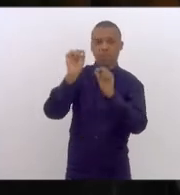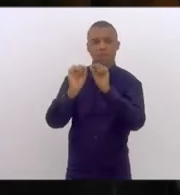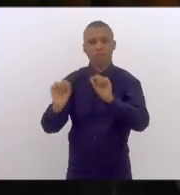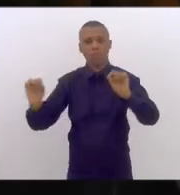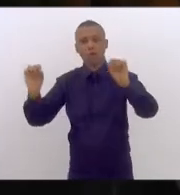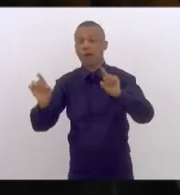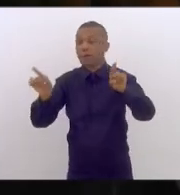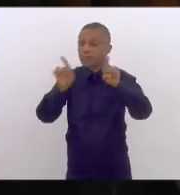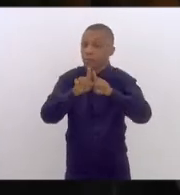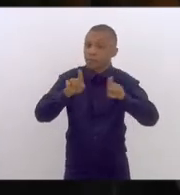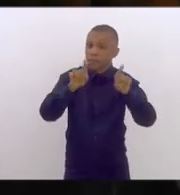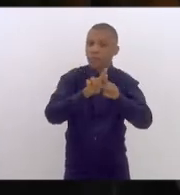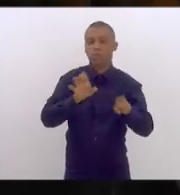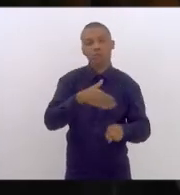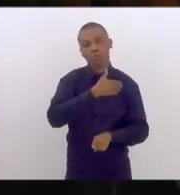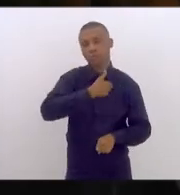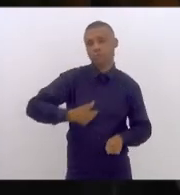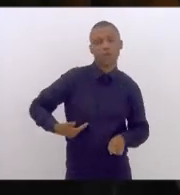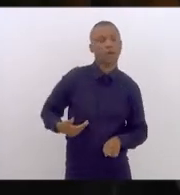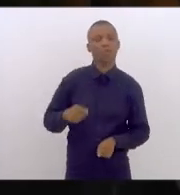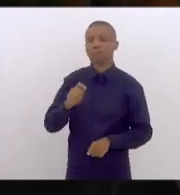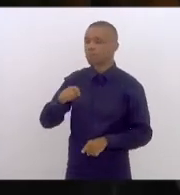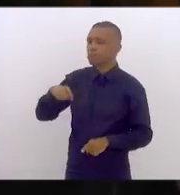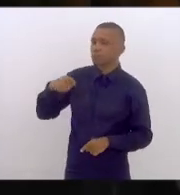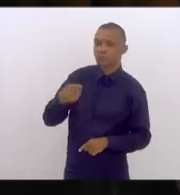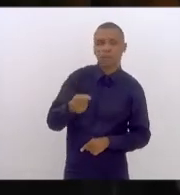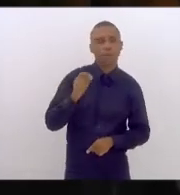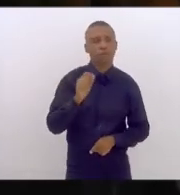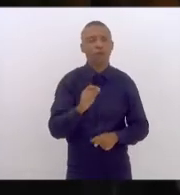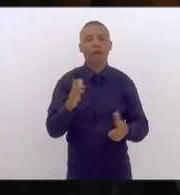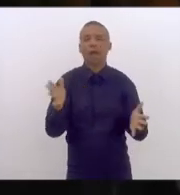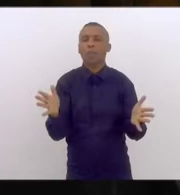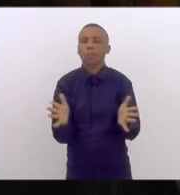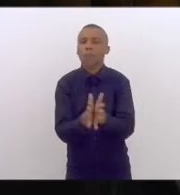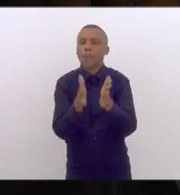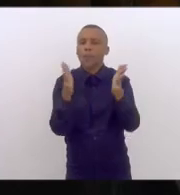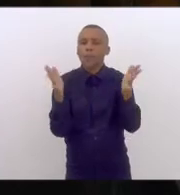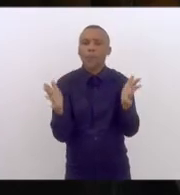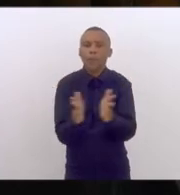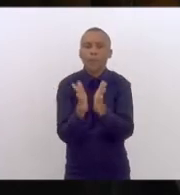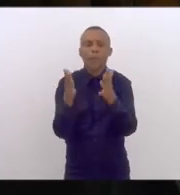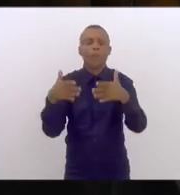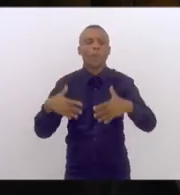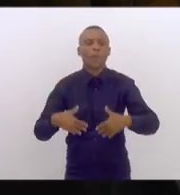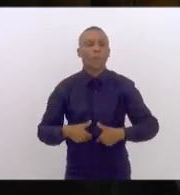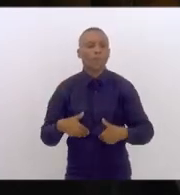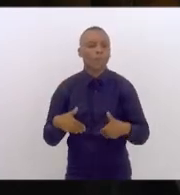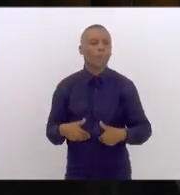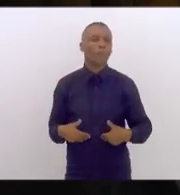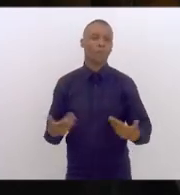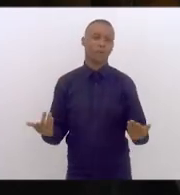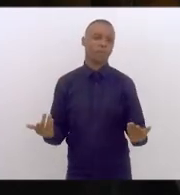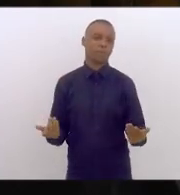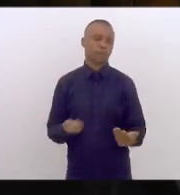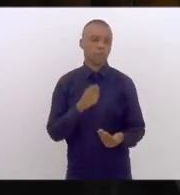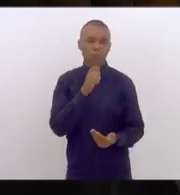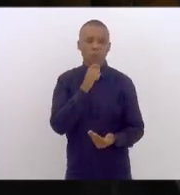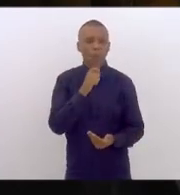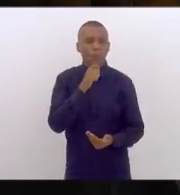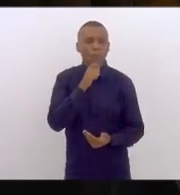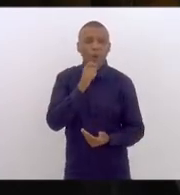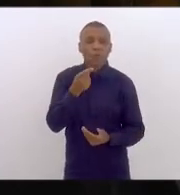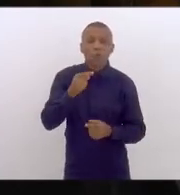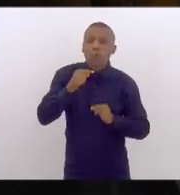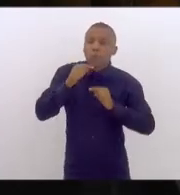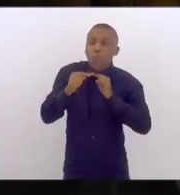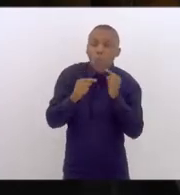Estado é a miséria e a fome eu não tenho a menor dúvida